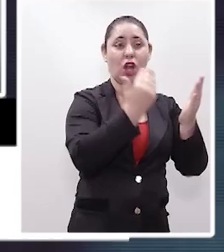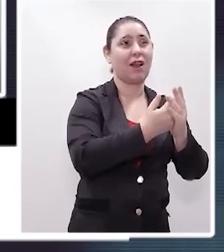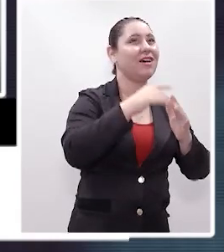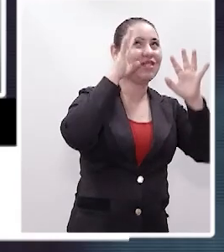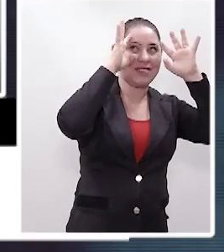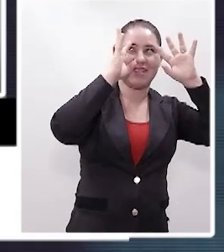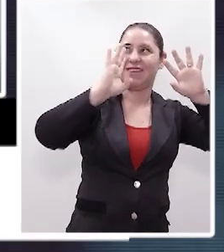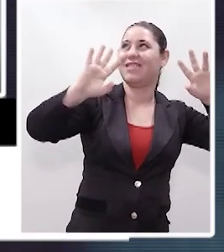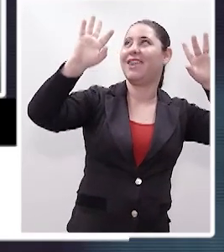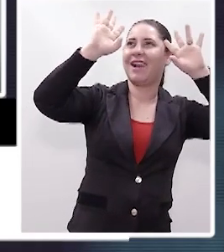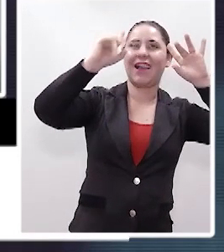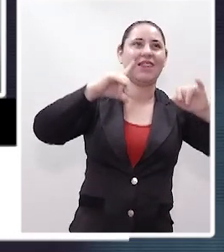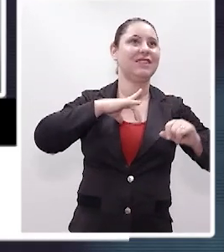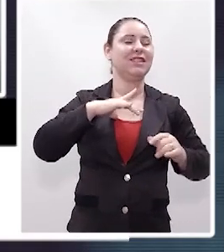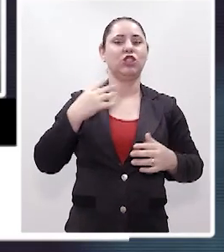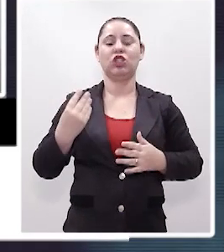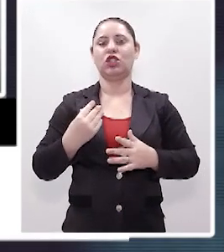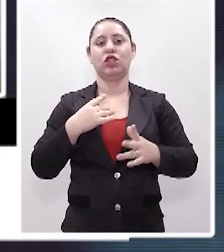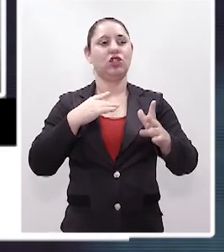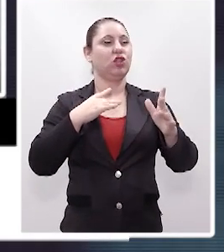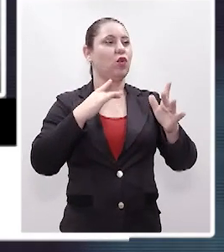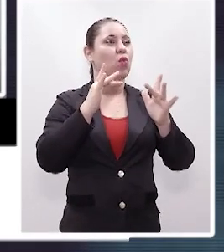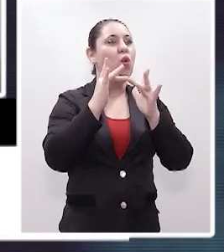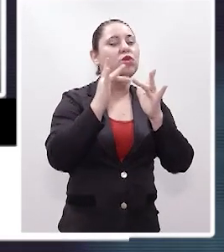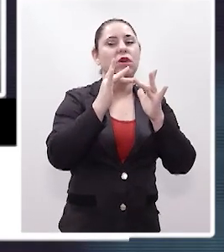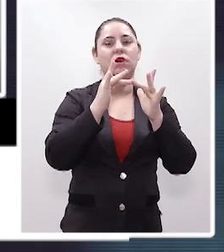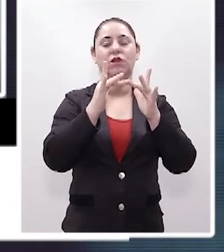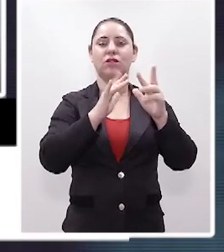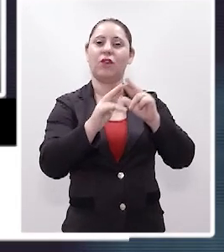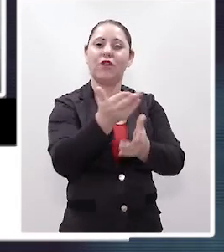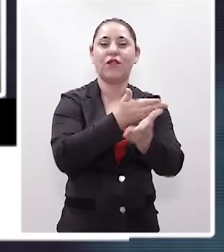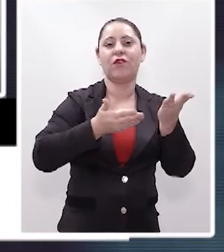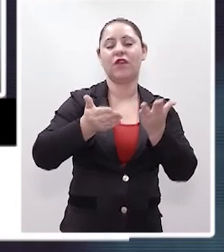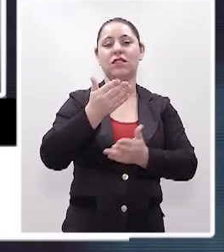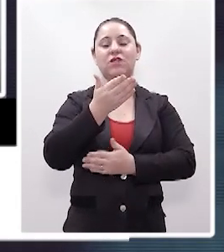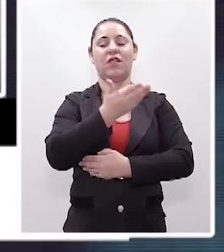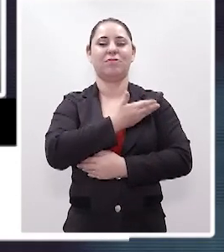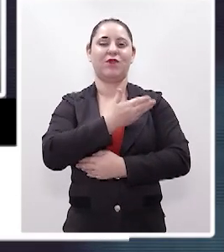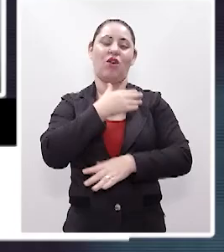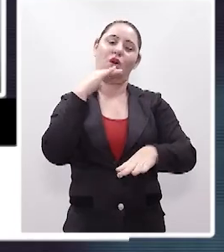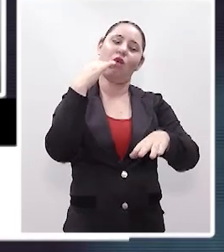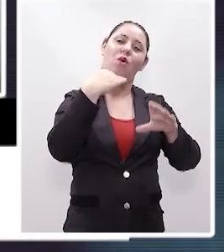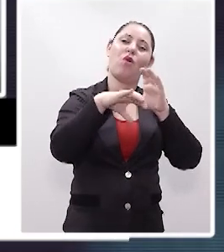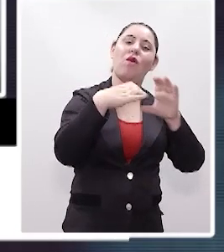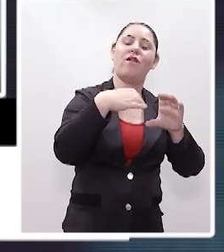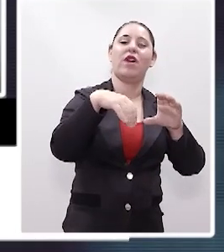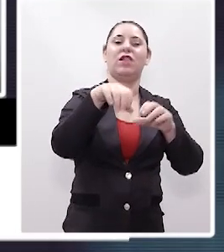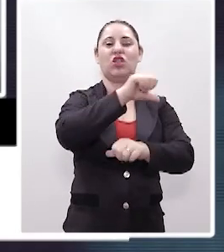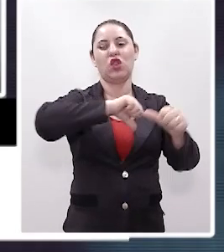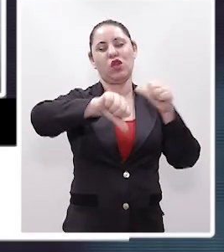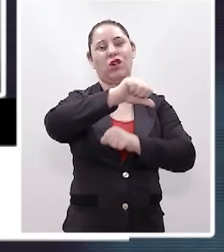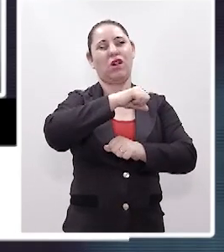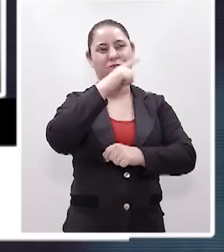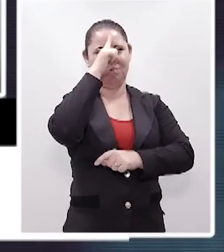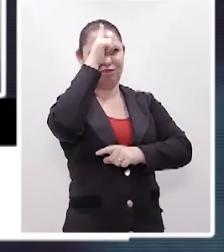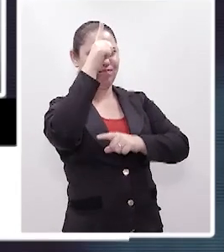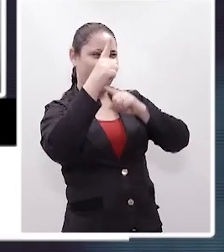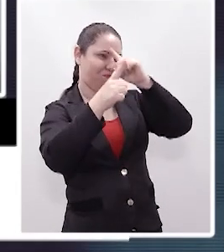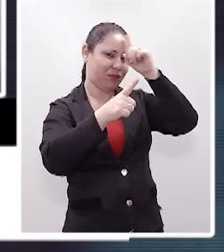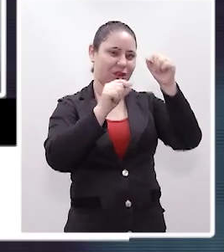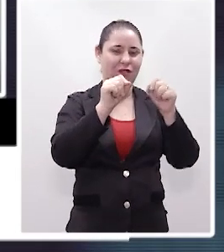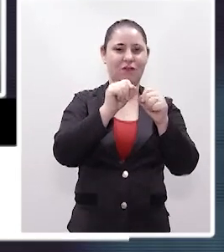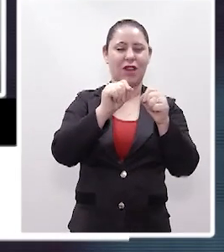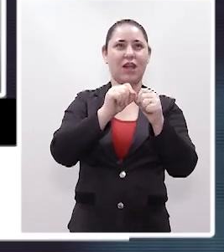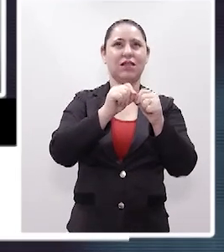eles sonham, é na escola que eles têm a convivência com os amigos, é na escola que eles conversam, trocam ideias, que